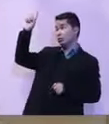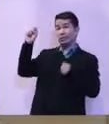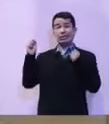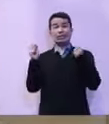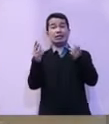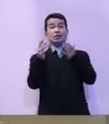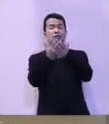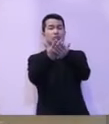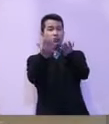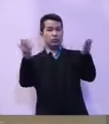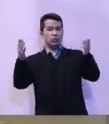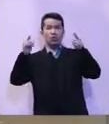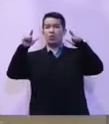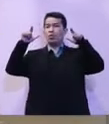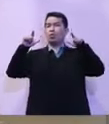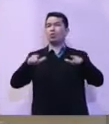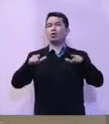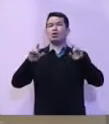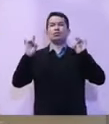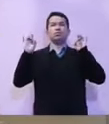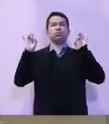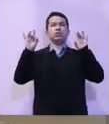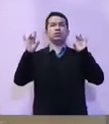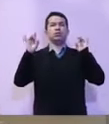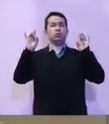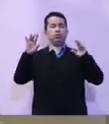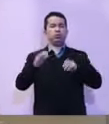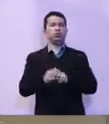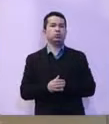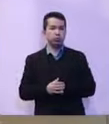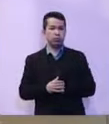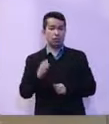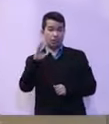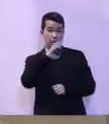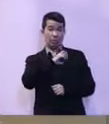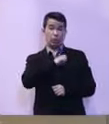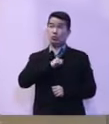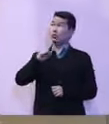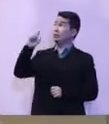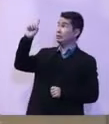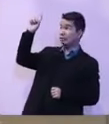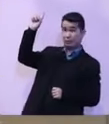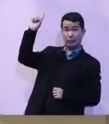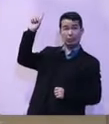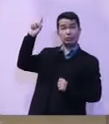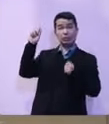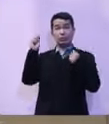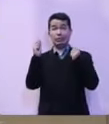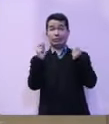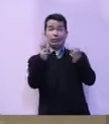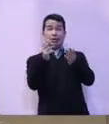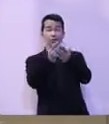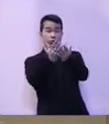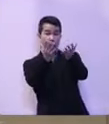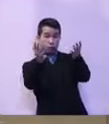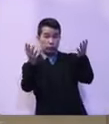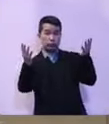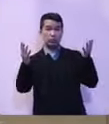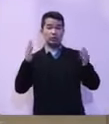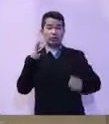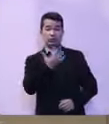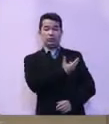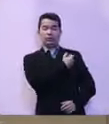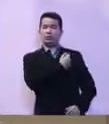dele preparou para você esse lugar. Foi por sua causa que Jesus